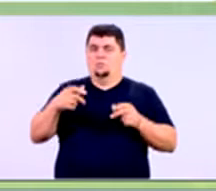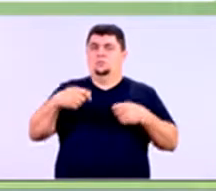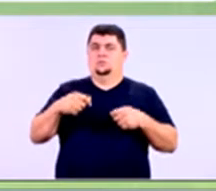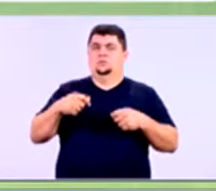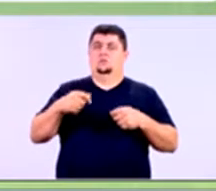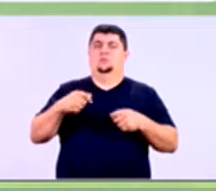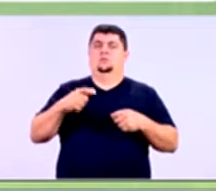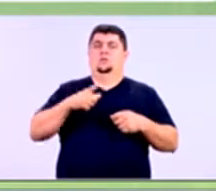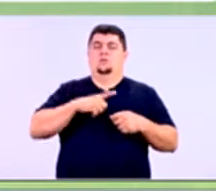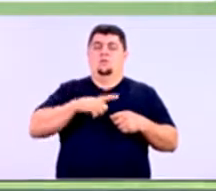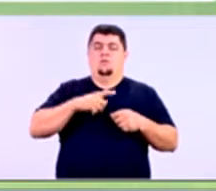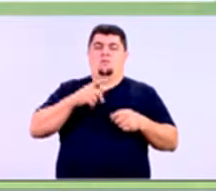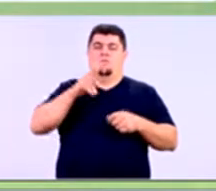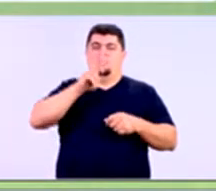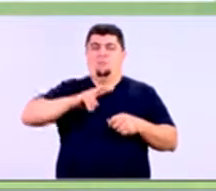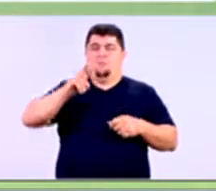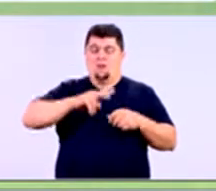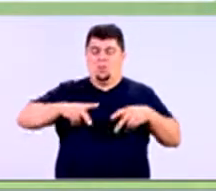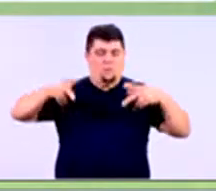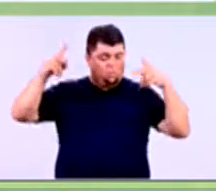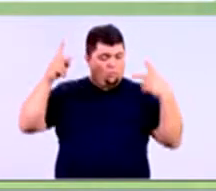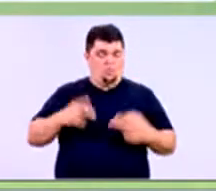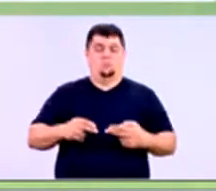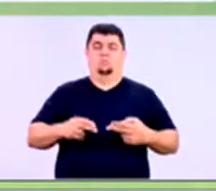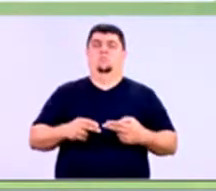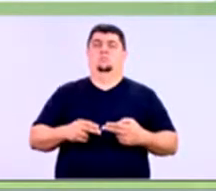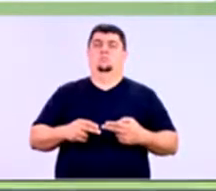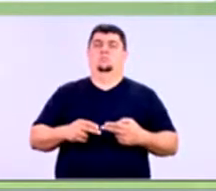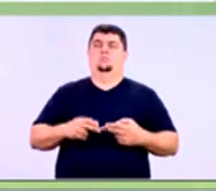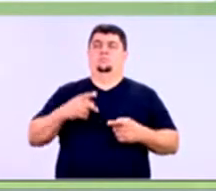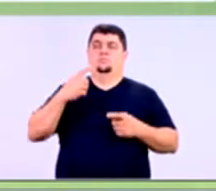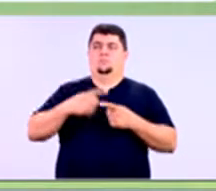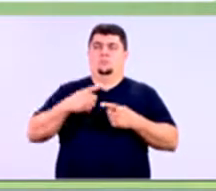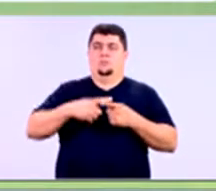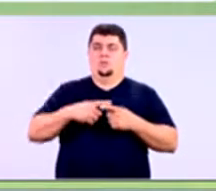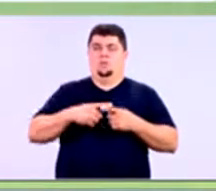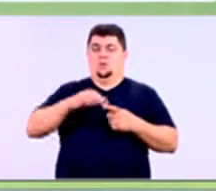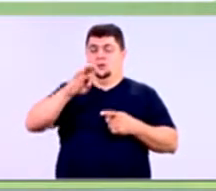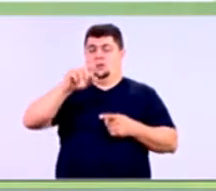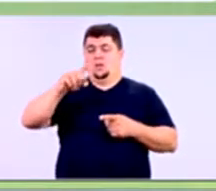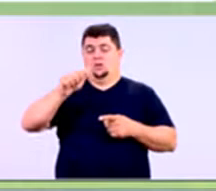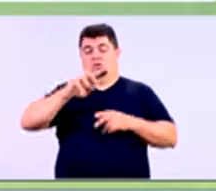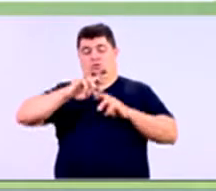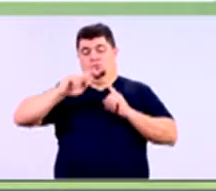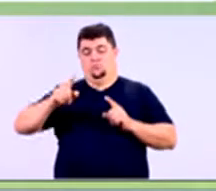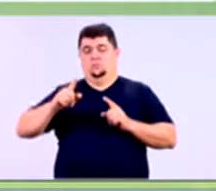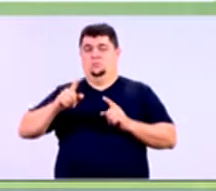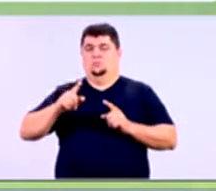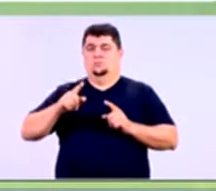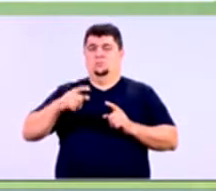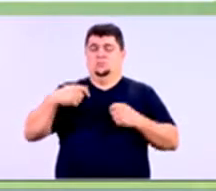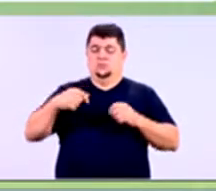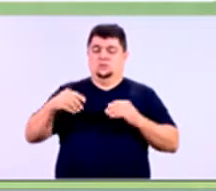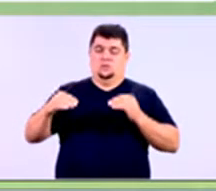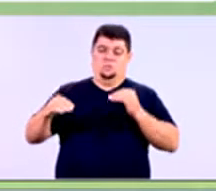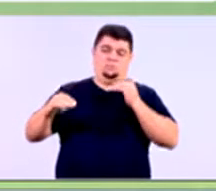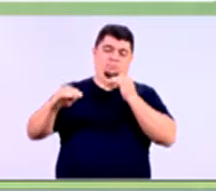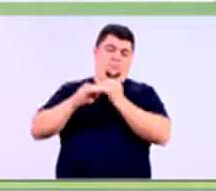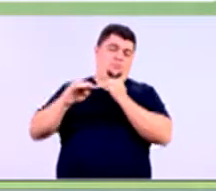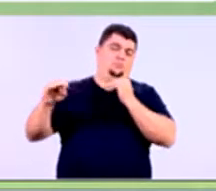render o mesmo montante. Porque senão são taxas diferentes e não a mesma